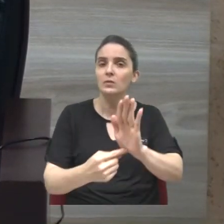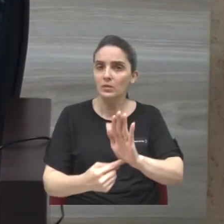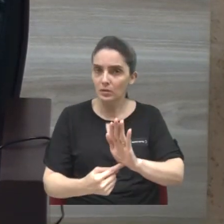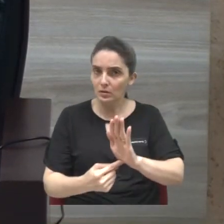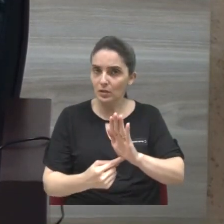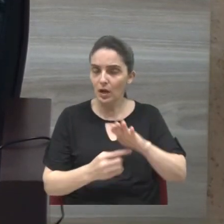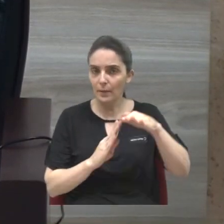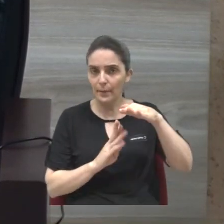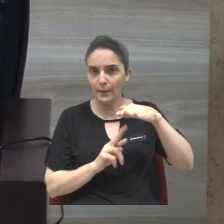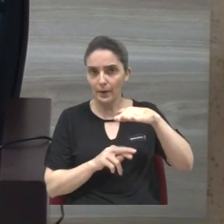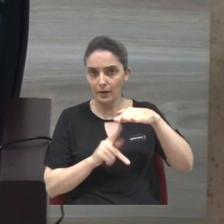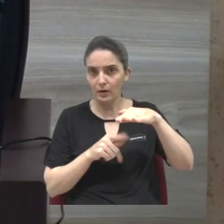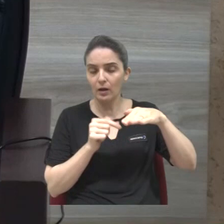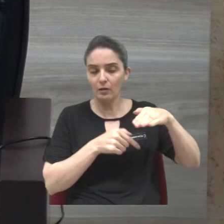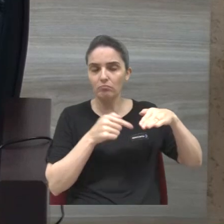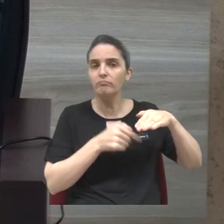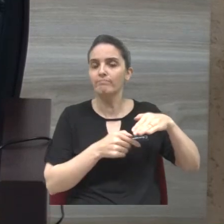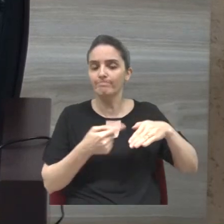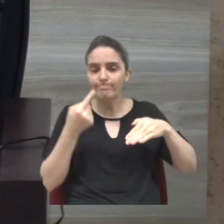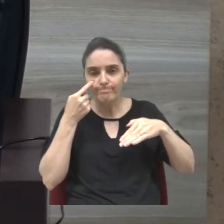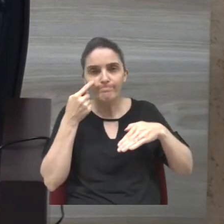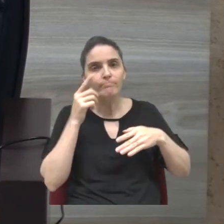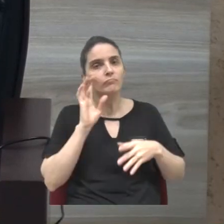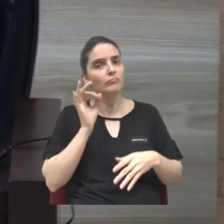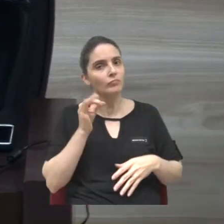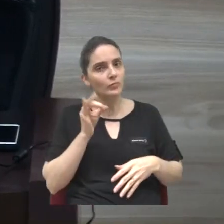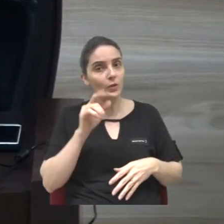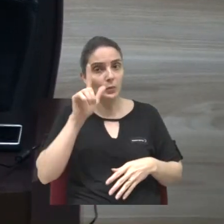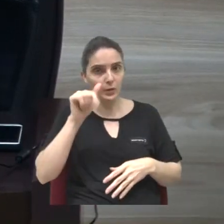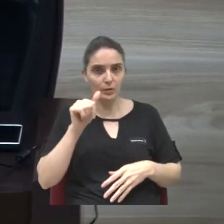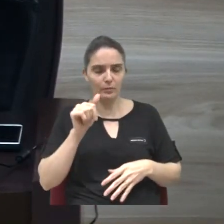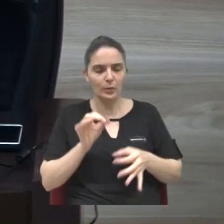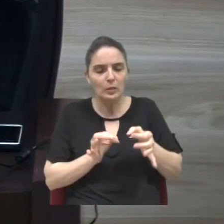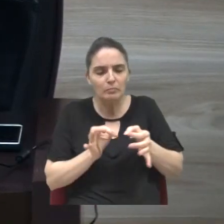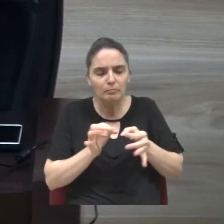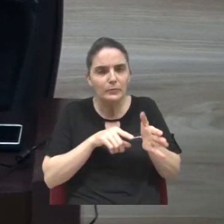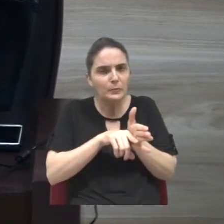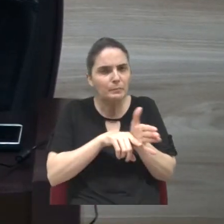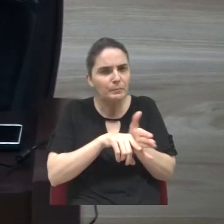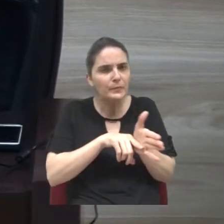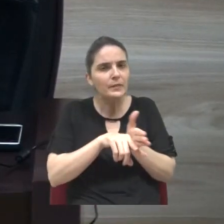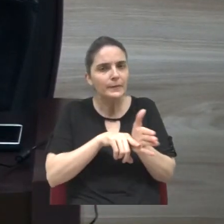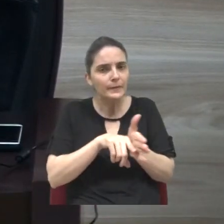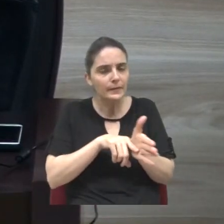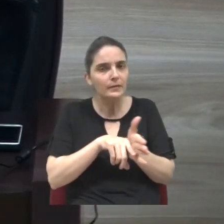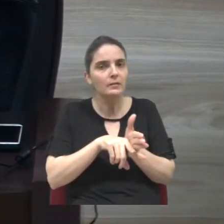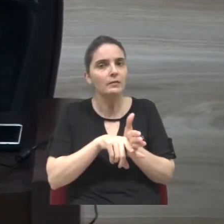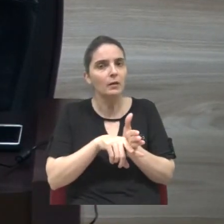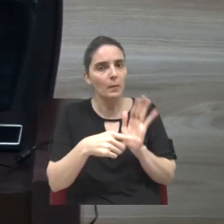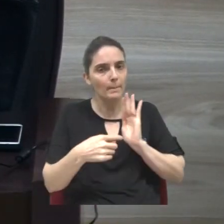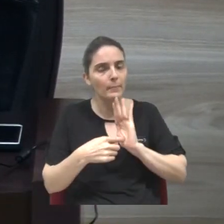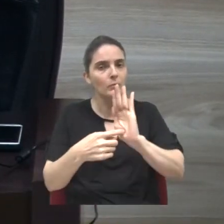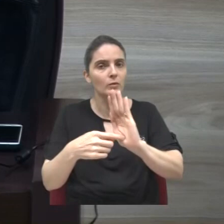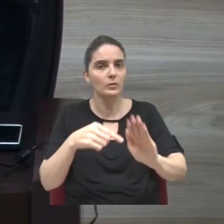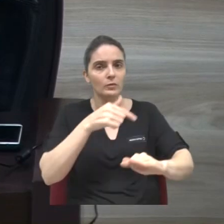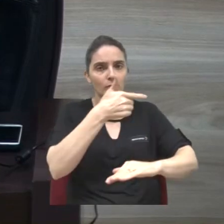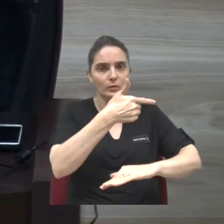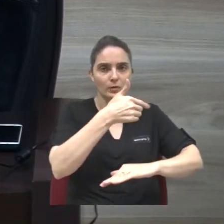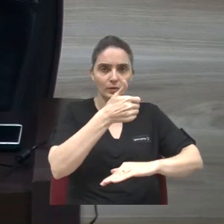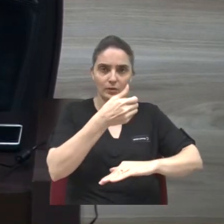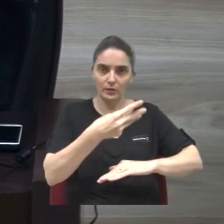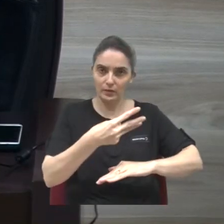BRK, sendo que, após laudo realizado pela empresa, ficou constatado que, entre os 213 casos,